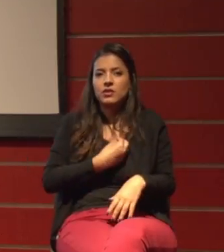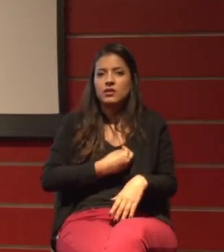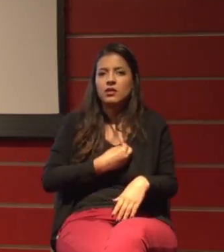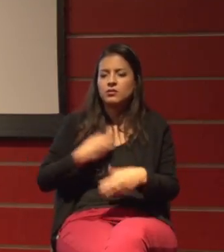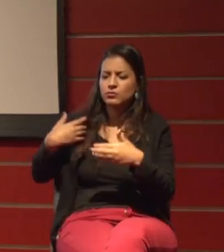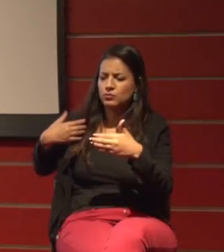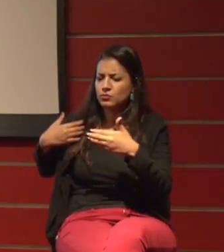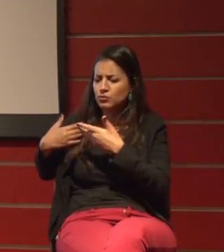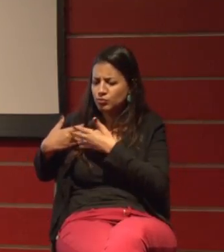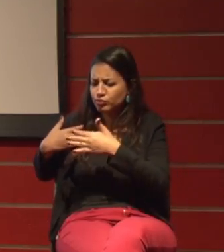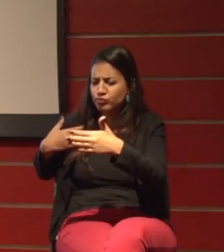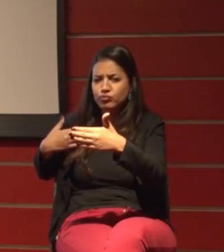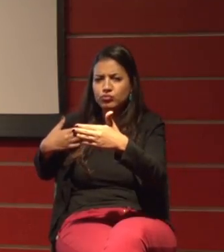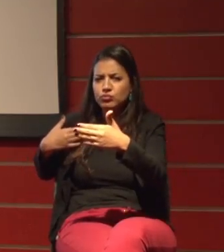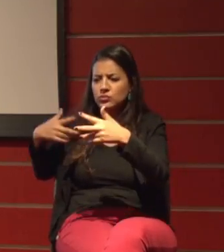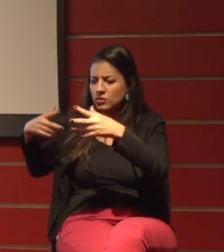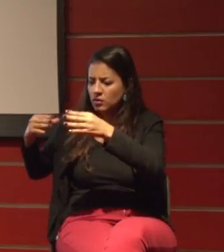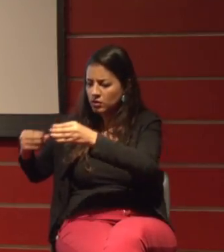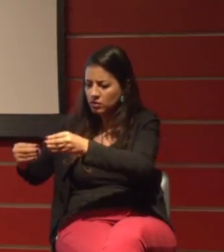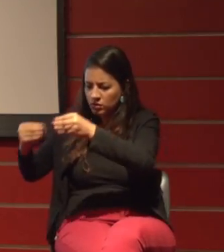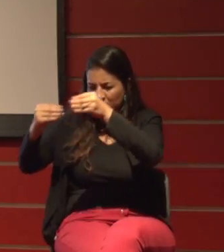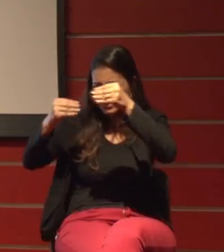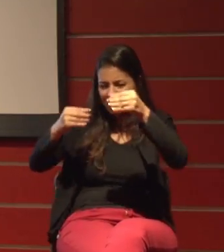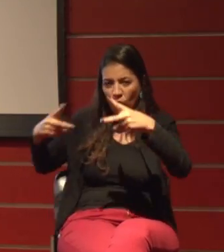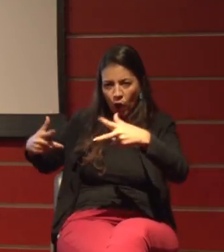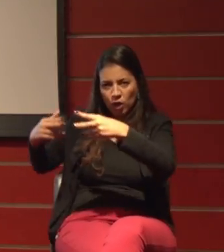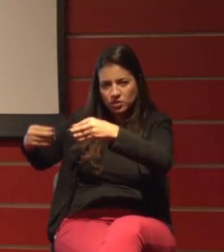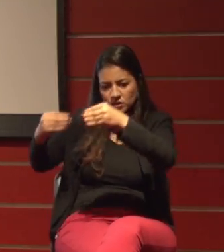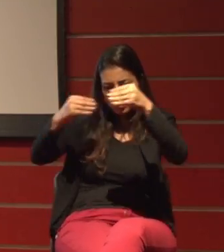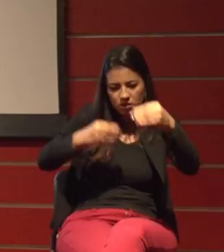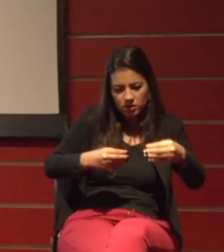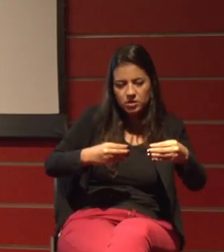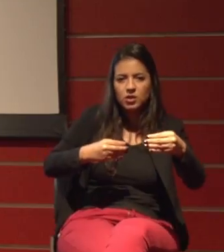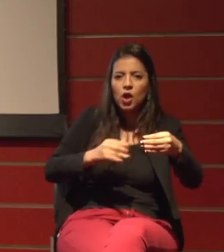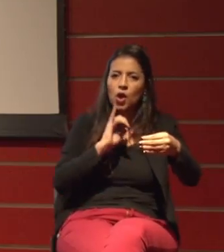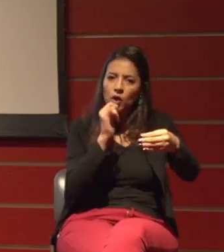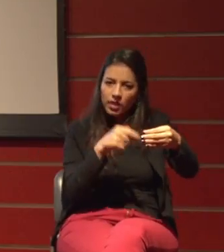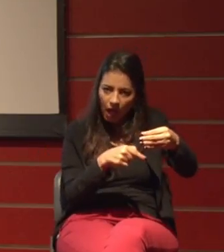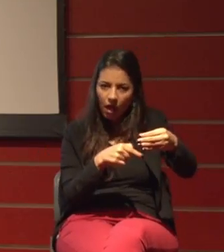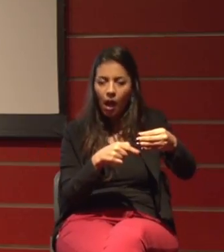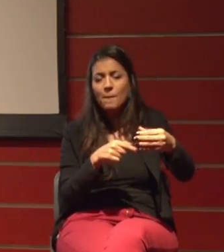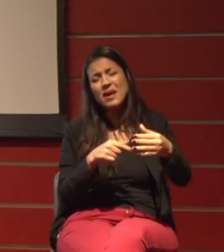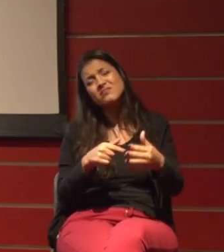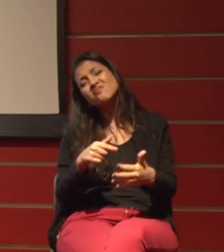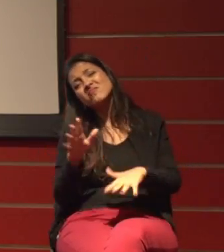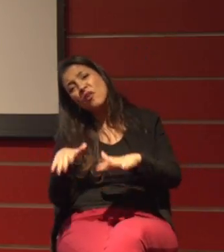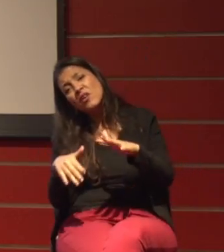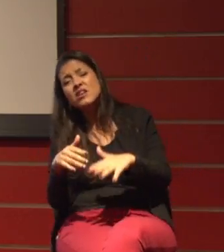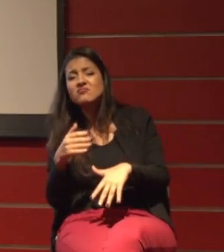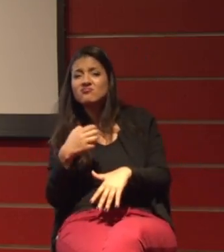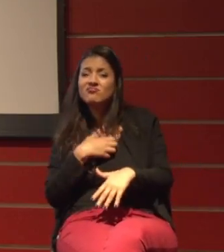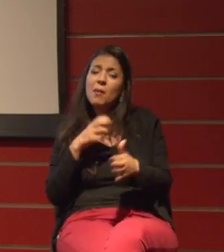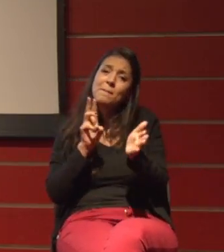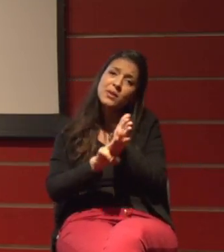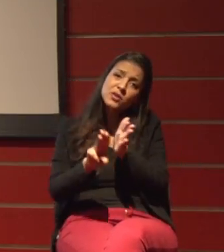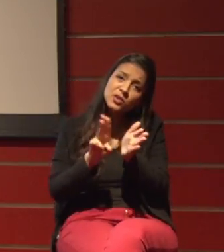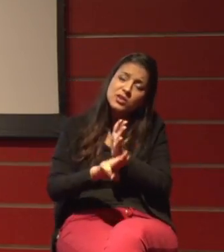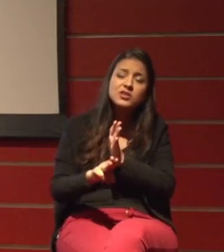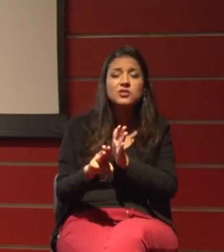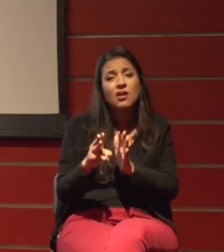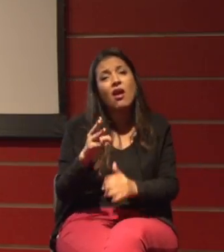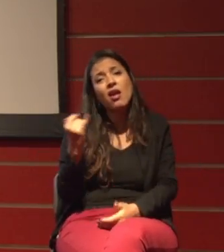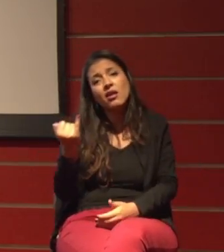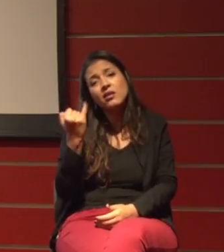eh me parece que é uma uma metodologia interessante inclusive para conhecer essa pessoa entender um pouco mais